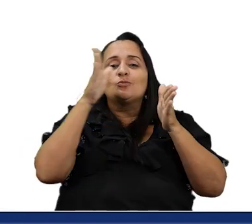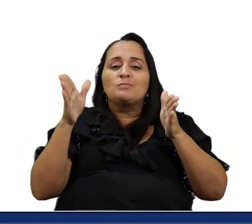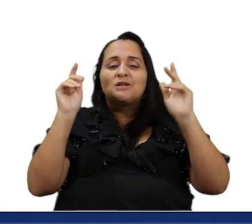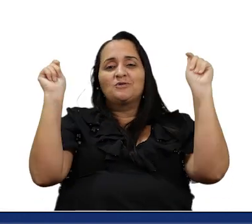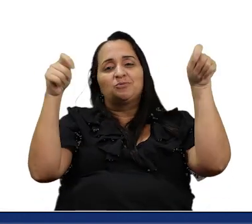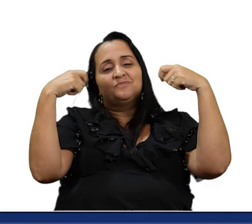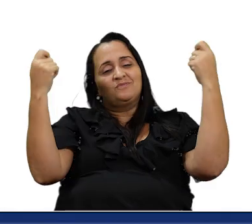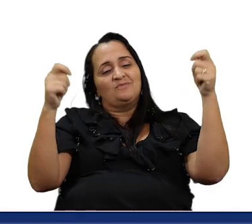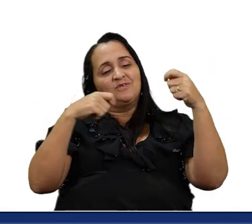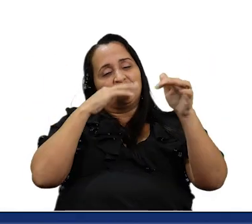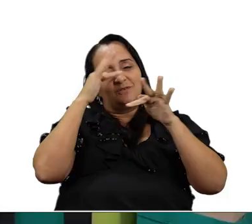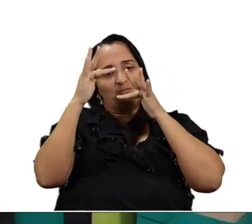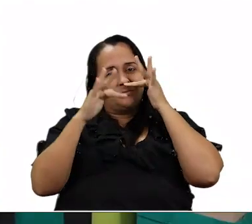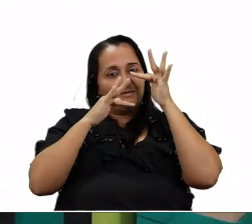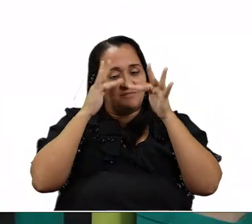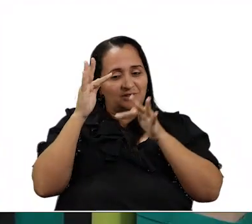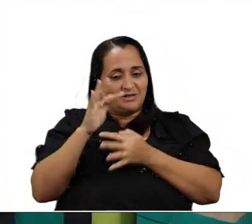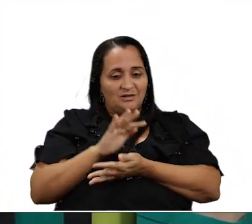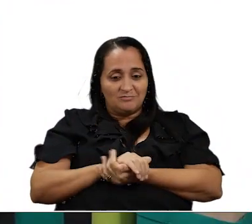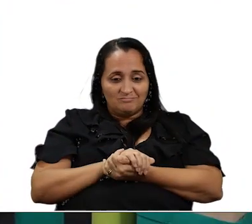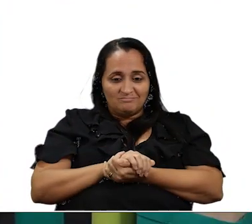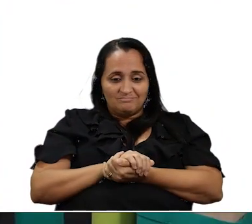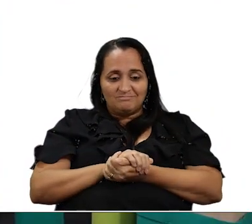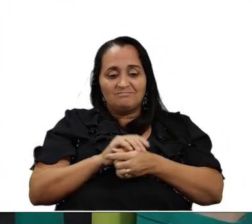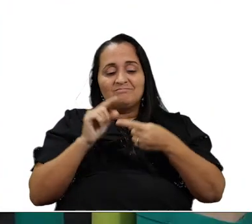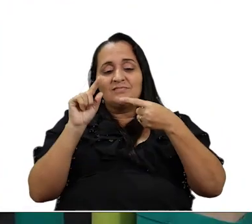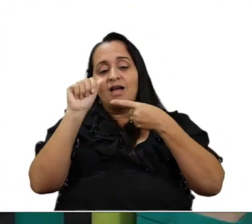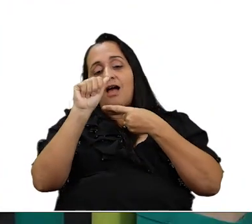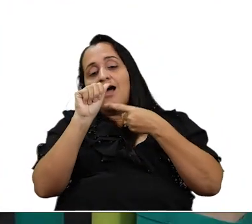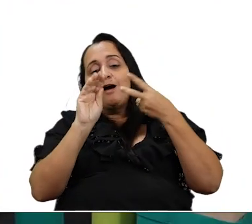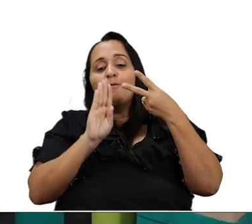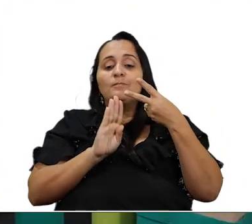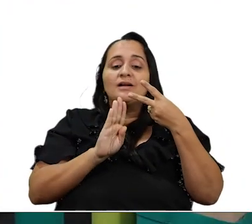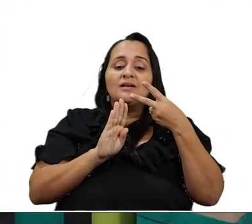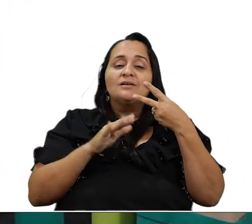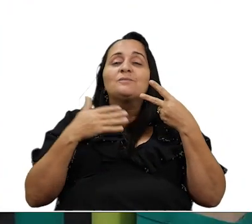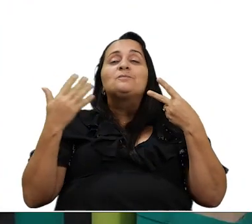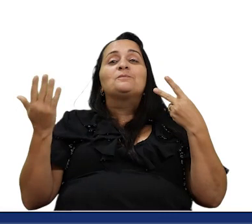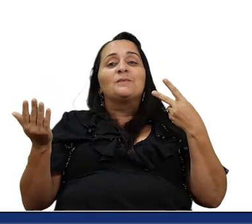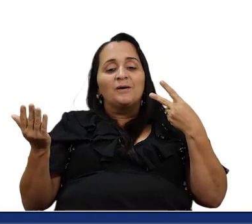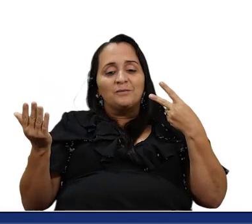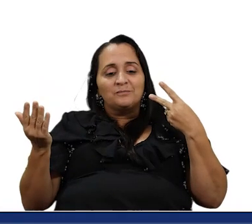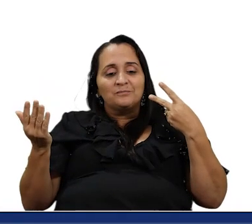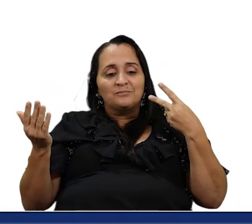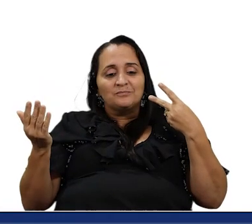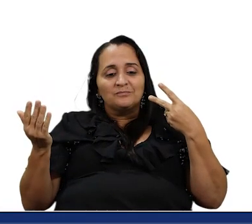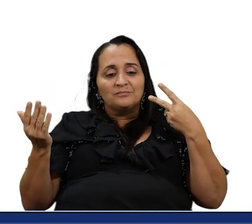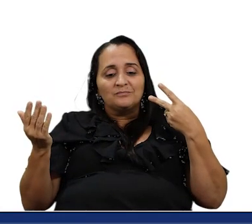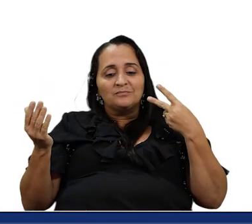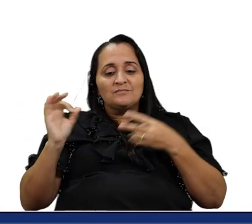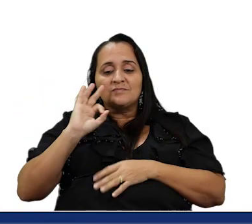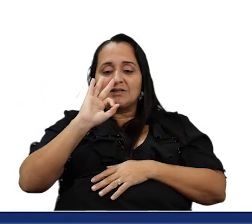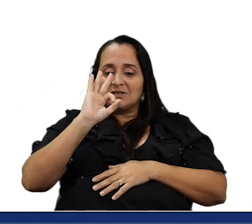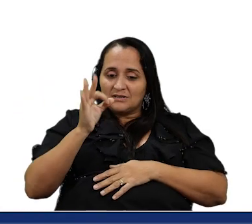Festival da Primavera. Já escolheu sua opção? Vamos lá, A, B. Pronto. A